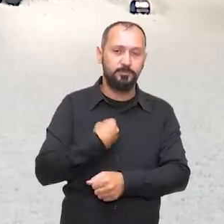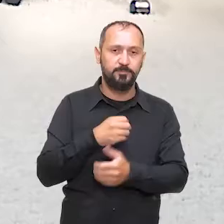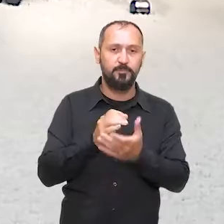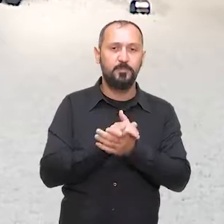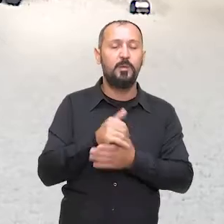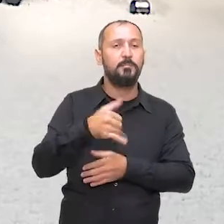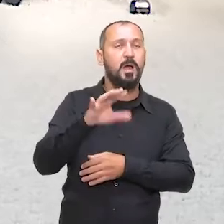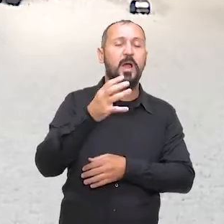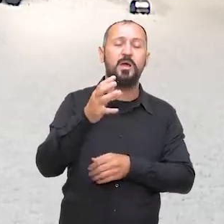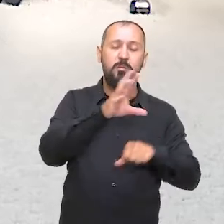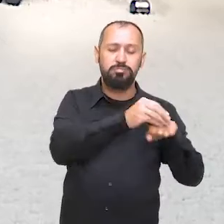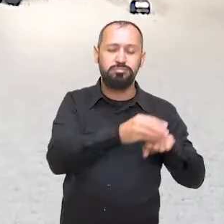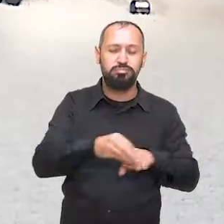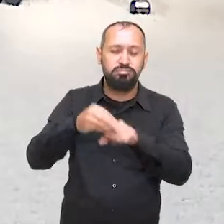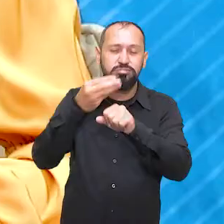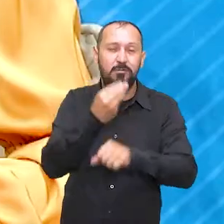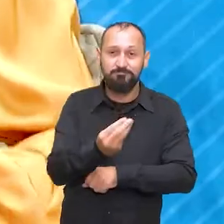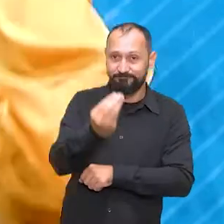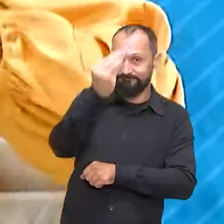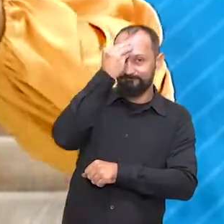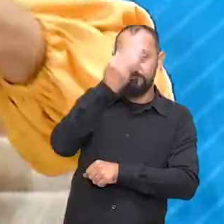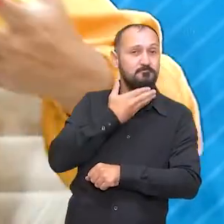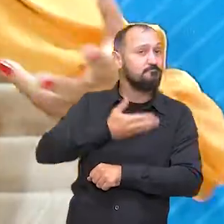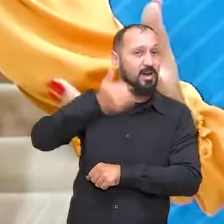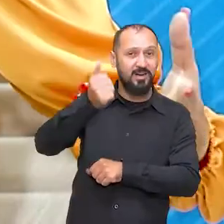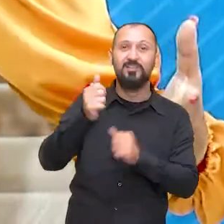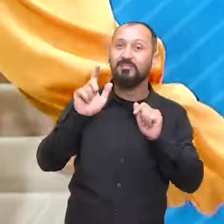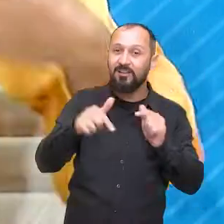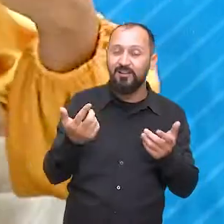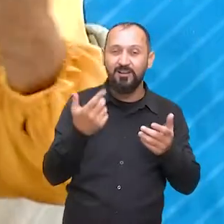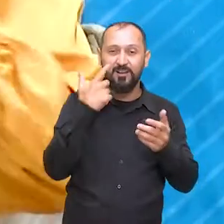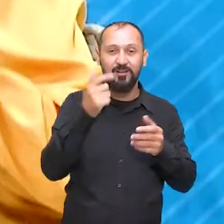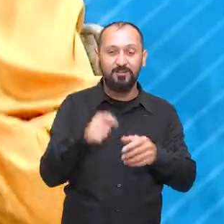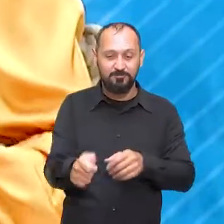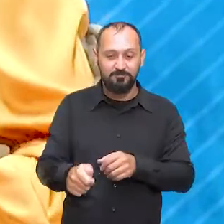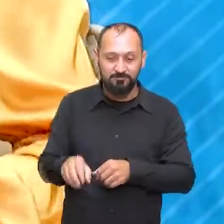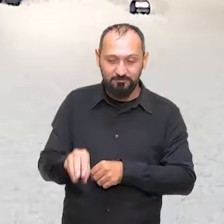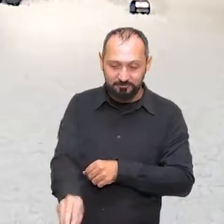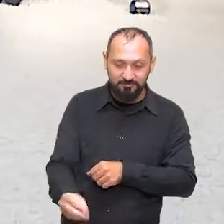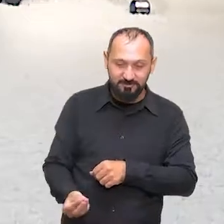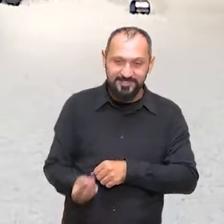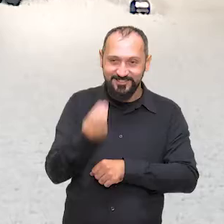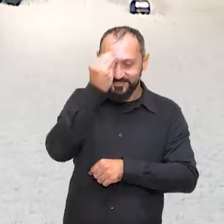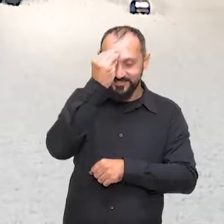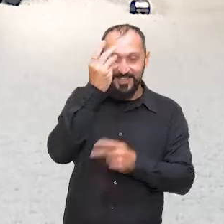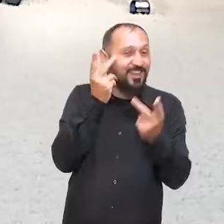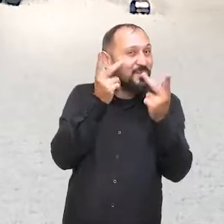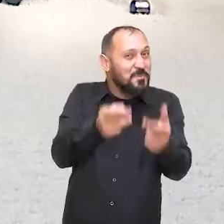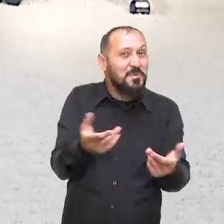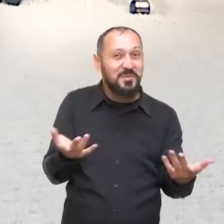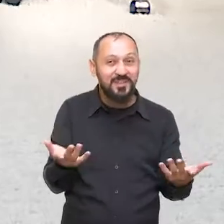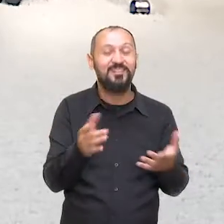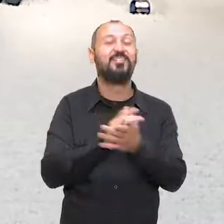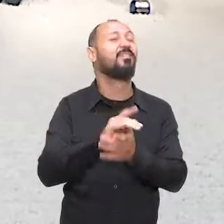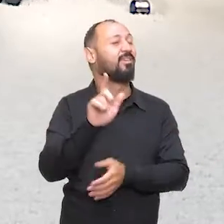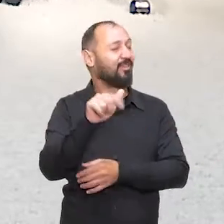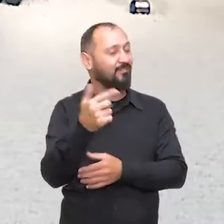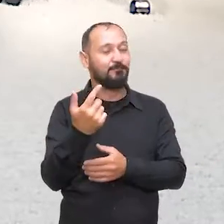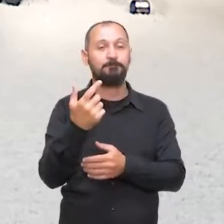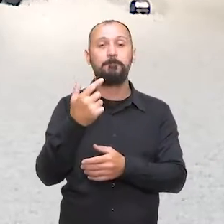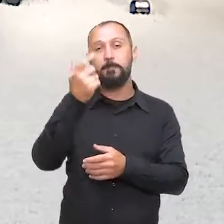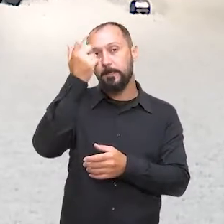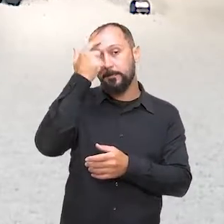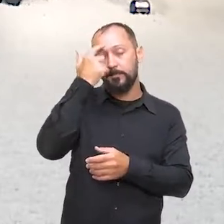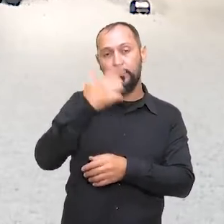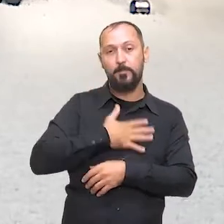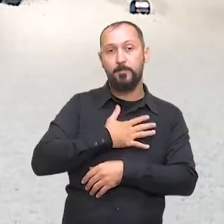limite é a vontade, o desejo de integrá-las. Quanto mais conhecimento, melhor, né? Quanto mais conhecimento, melhor. Abrindo a gaveta e colocando na gaveta. Quanto mais